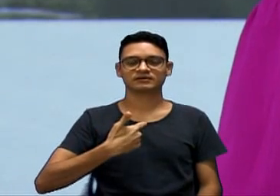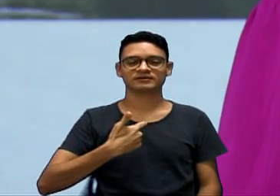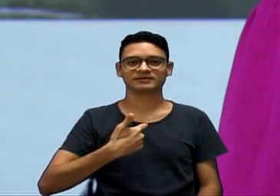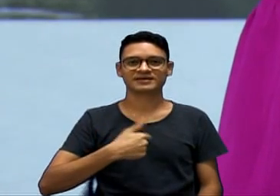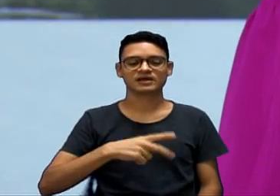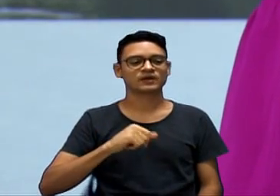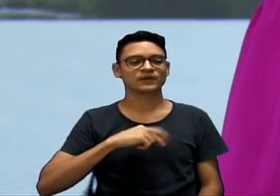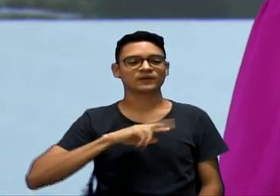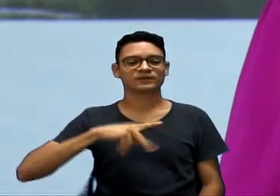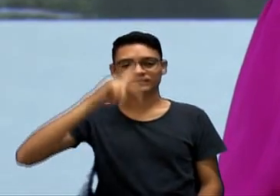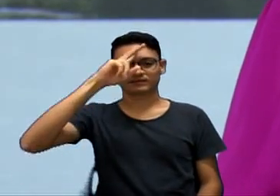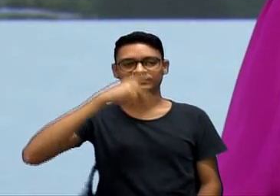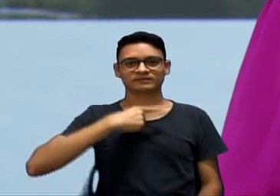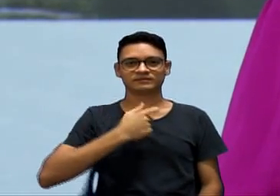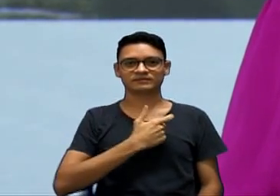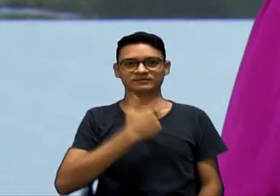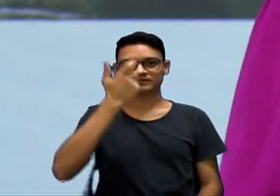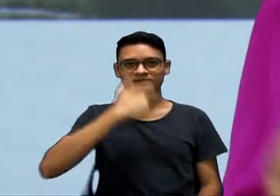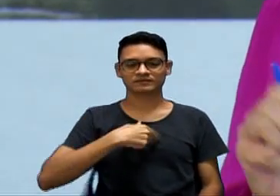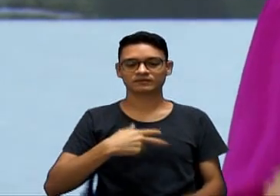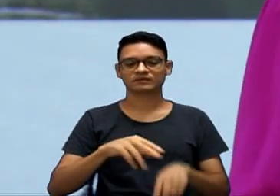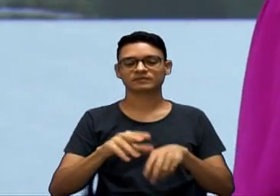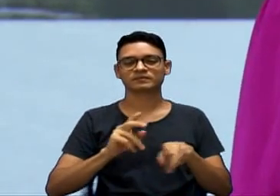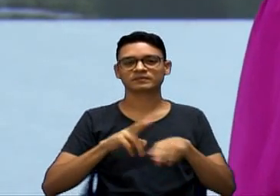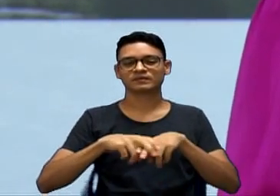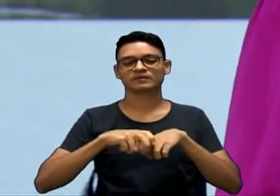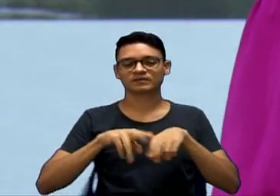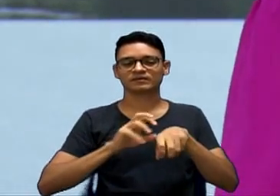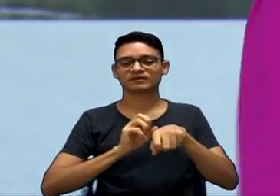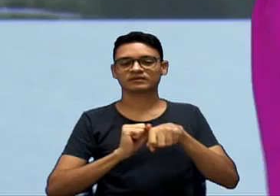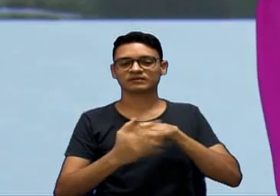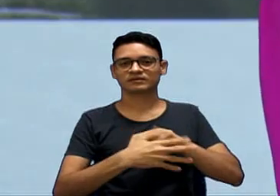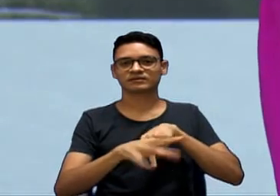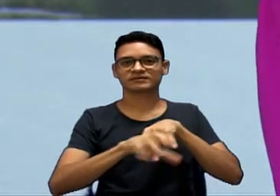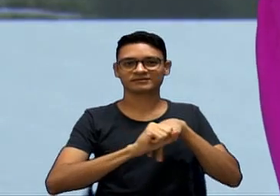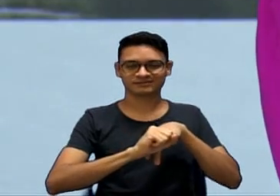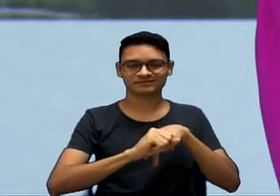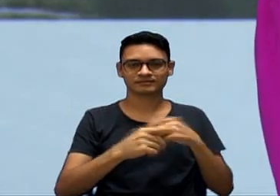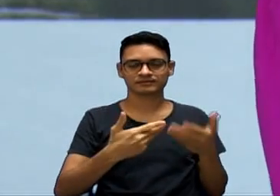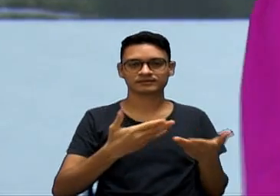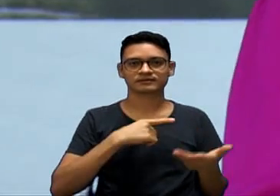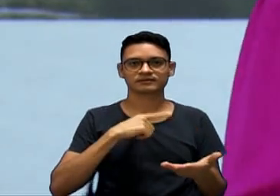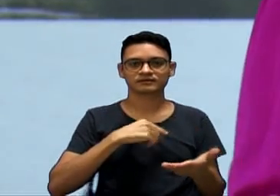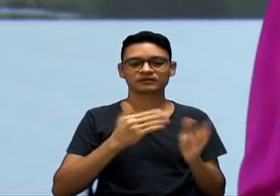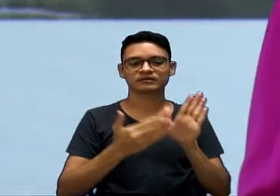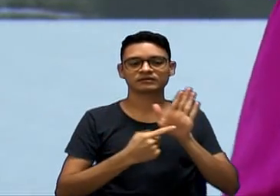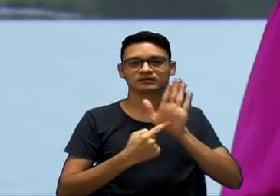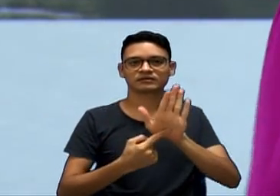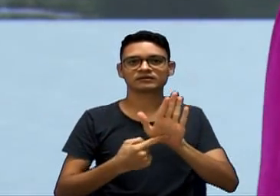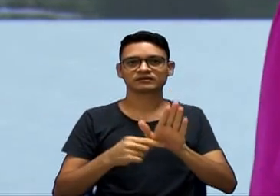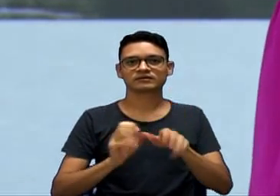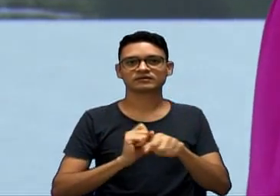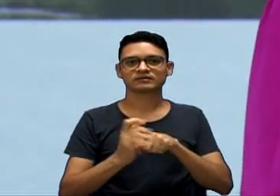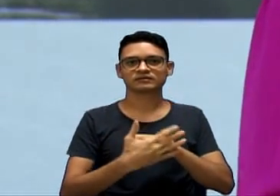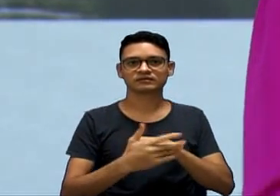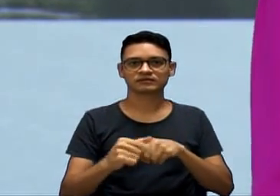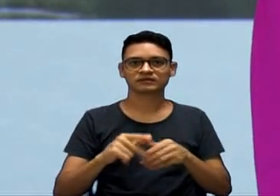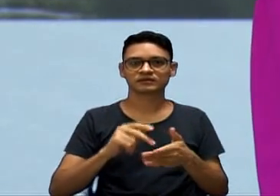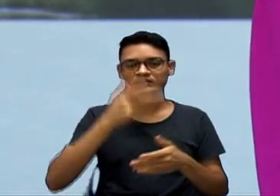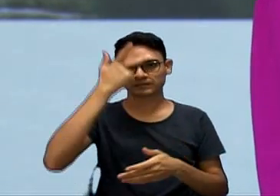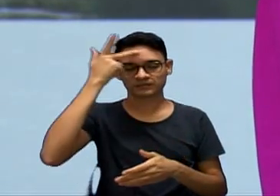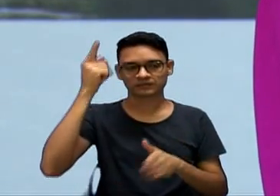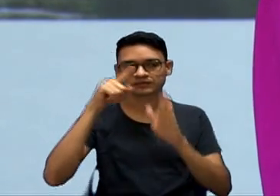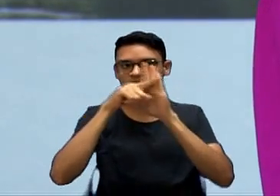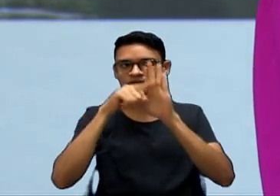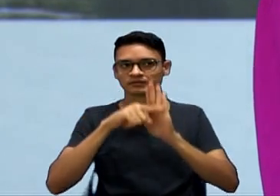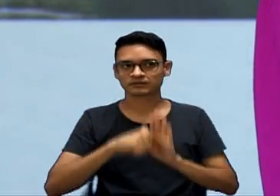às pandemias como a atual Covid-19. O que também traz o parecer dessa casa. Então, essa entrevista ela